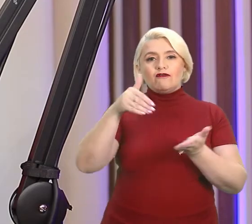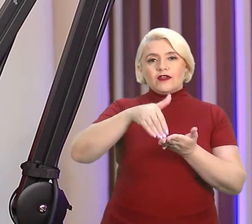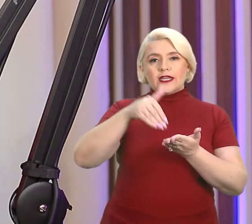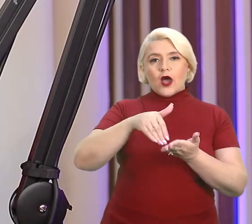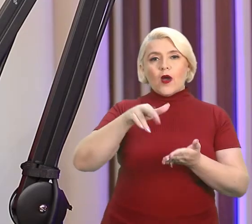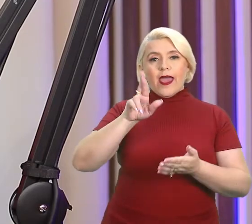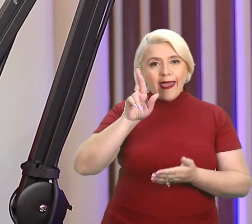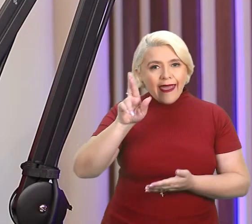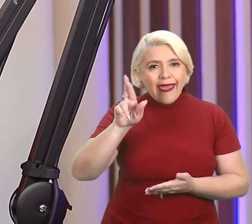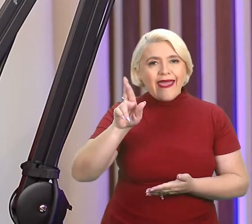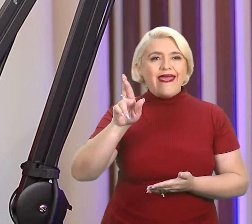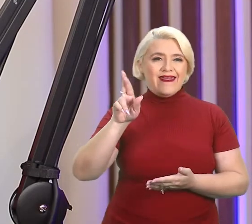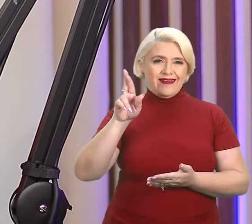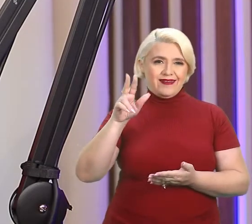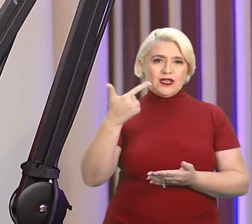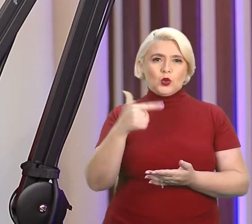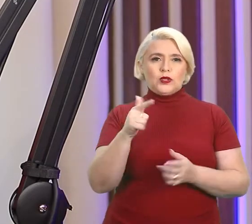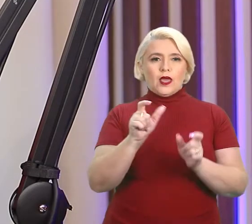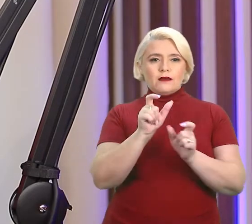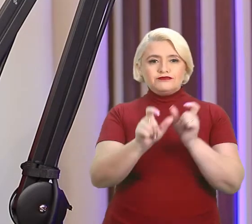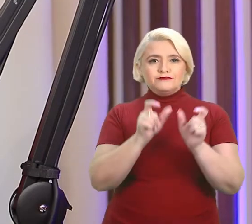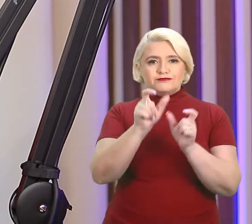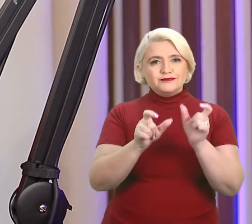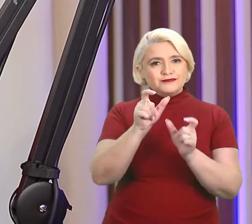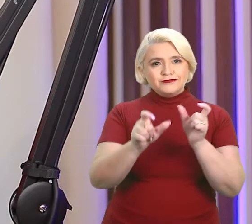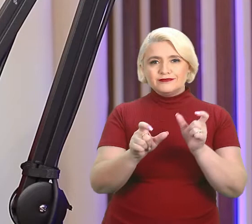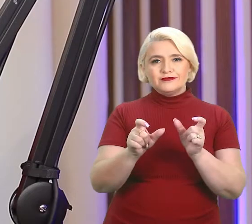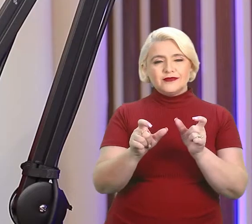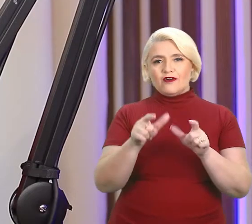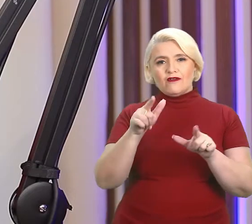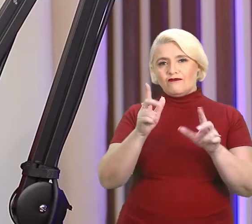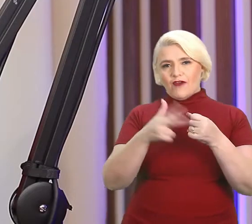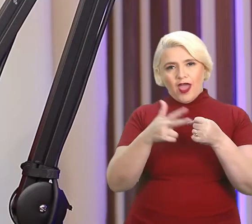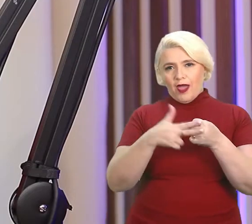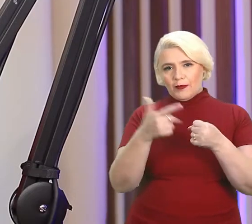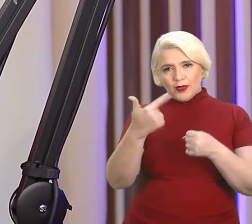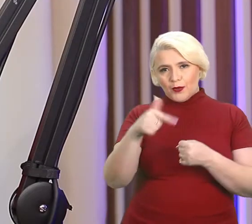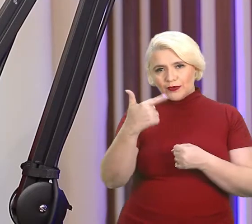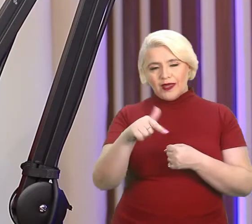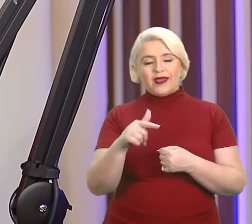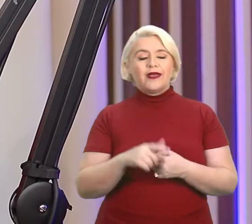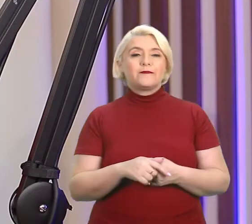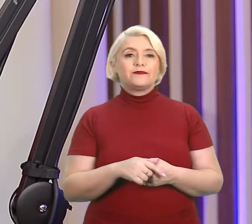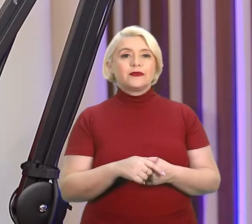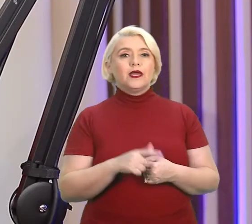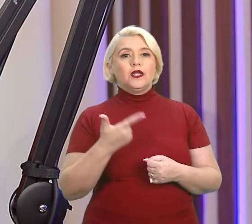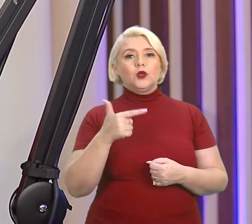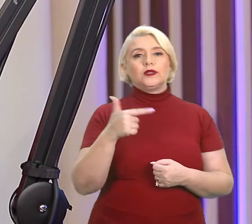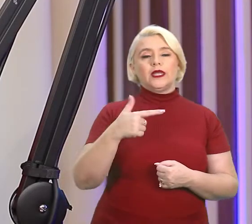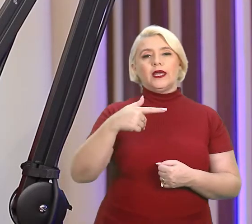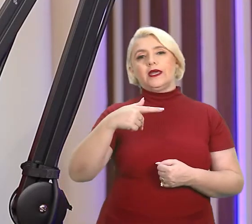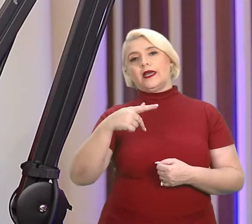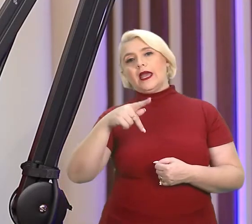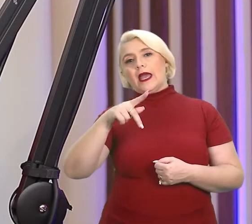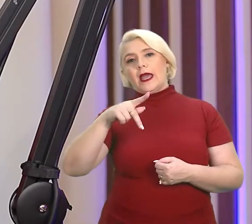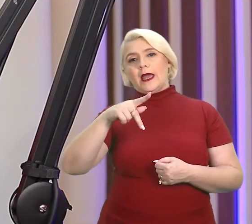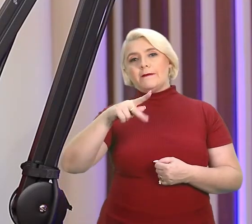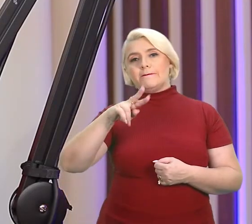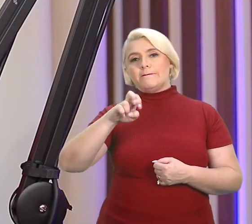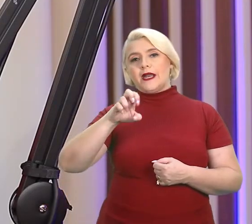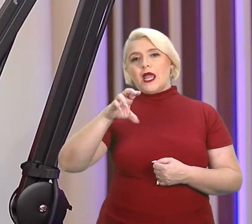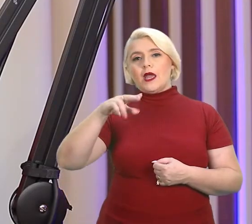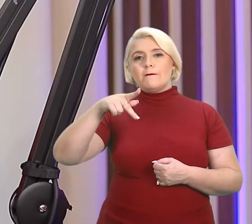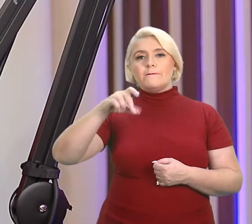infinitivo. Não tem conjugação, os verbos não têm verbo de ligação, preposição,